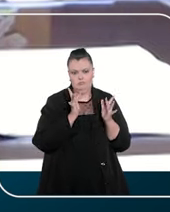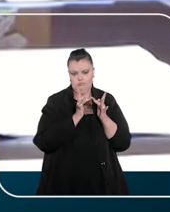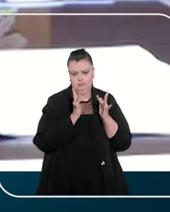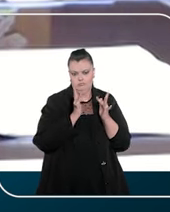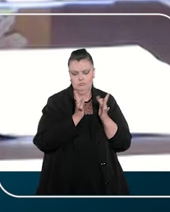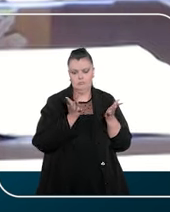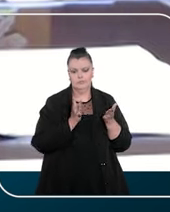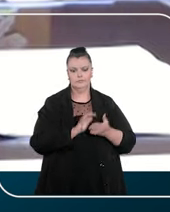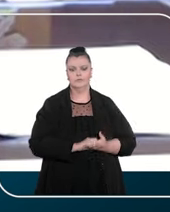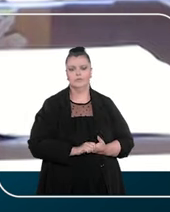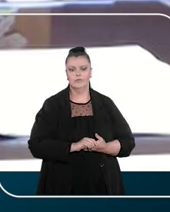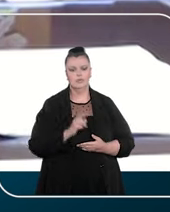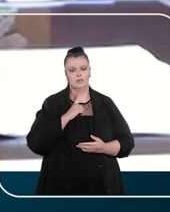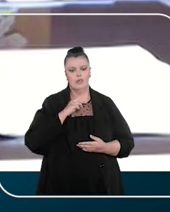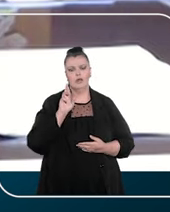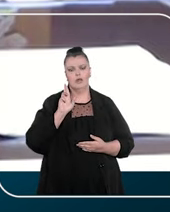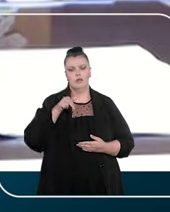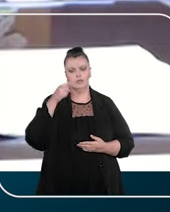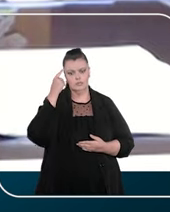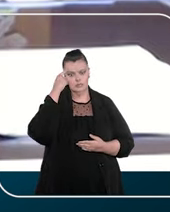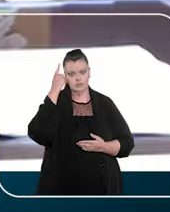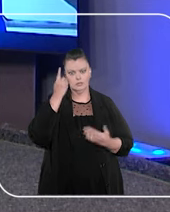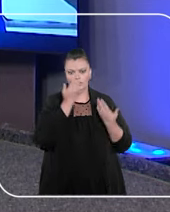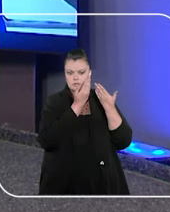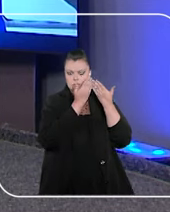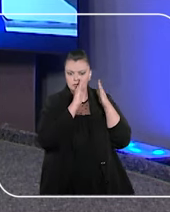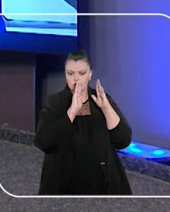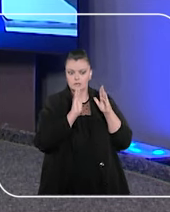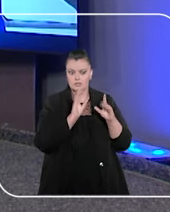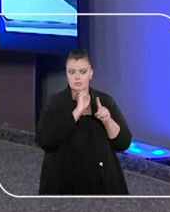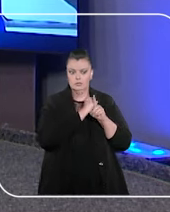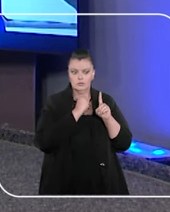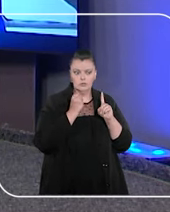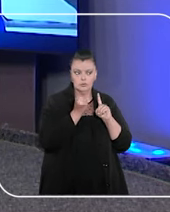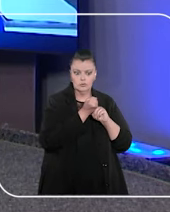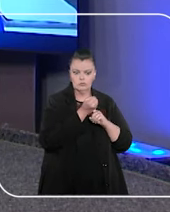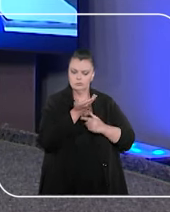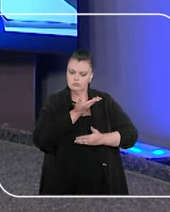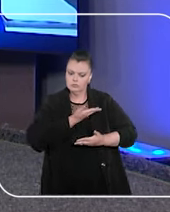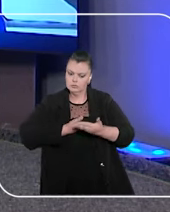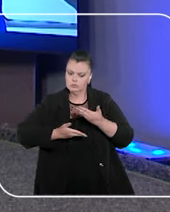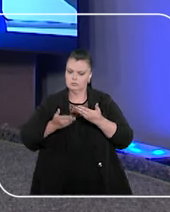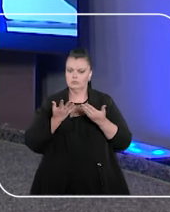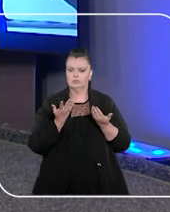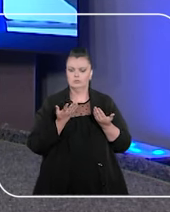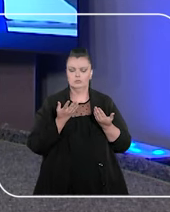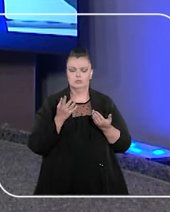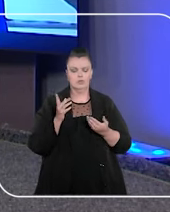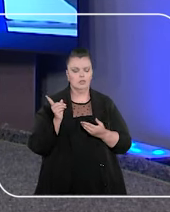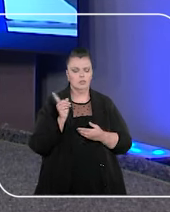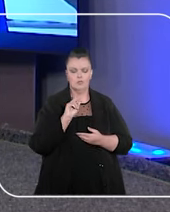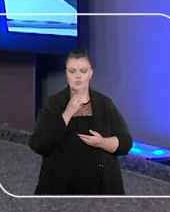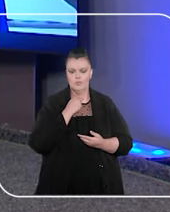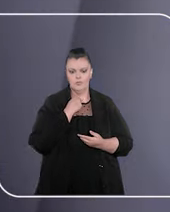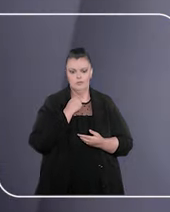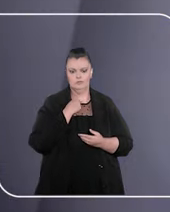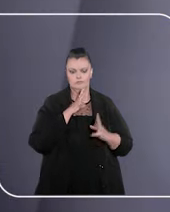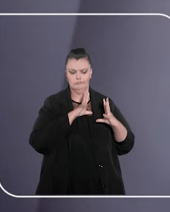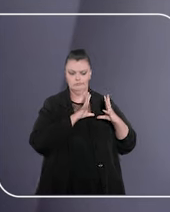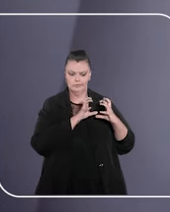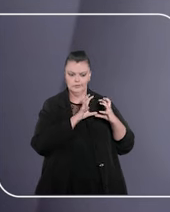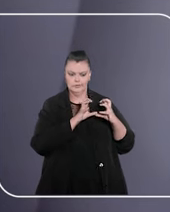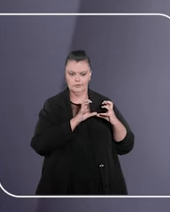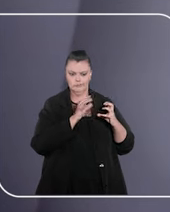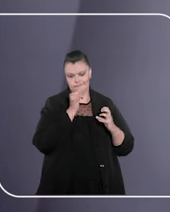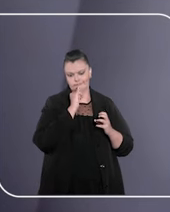respeito dessa ideia de que se nós estamos numa sociedade fraterna, irmãos não podem brigar. E isso precisa